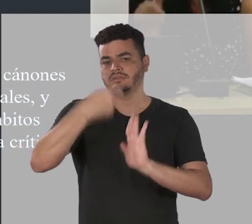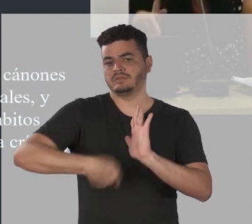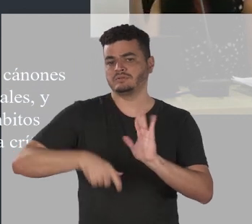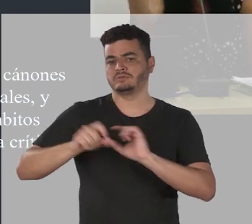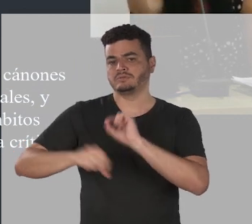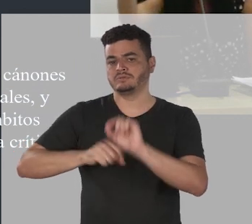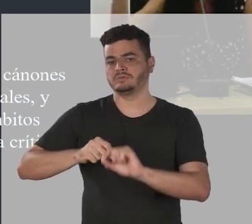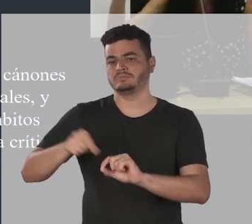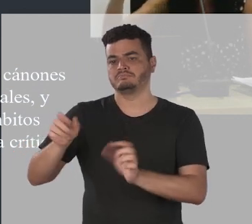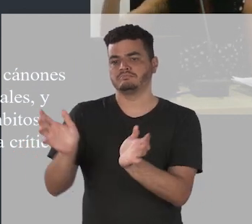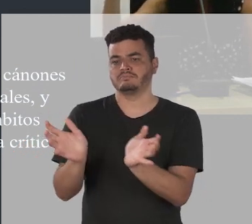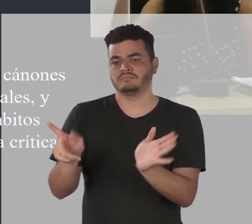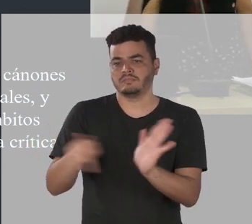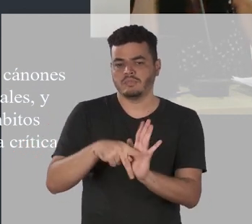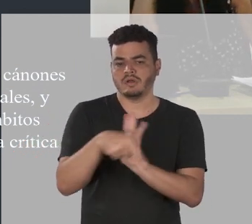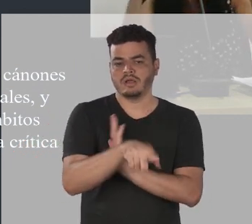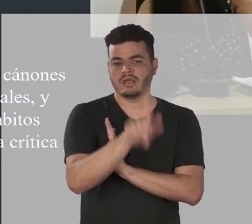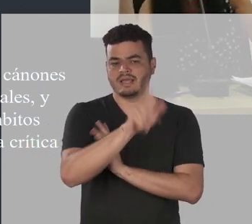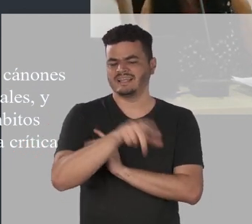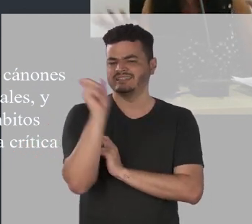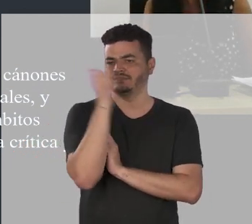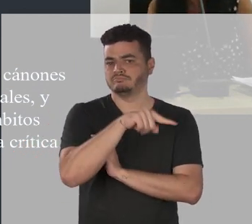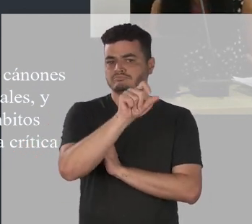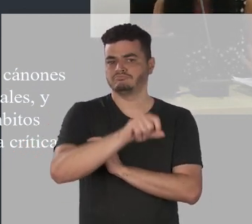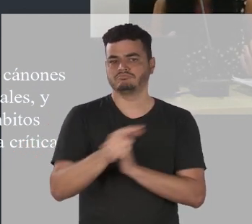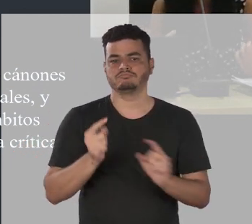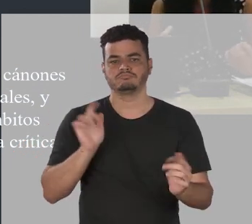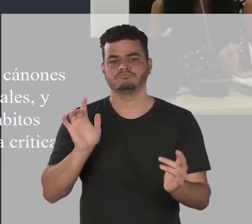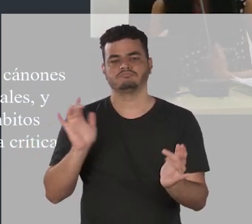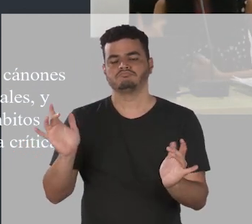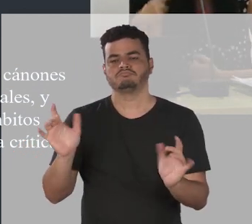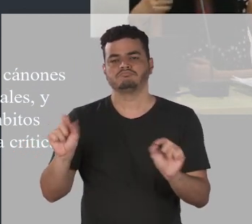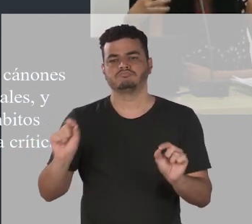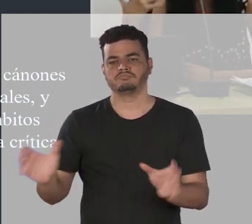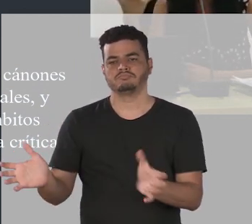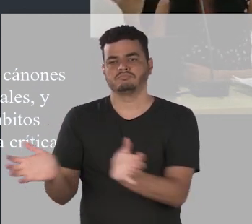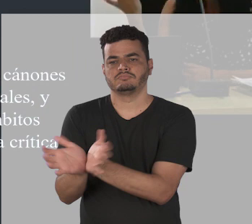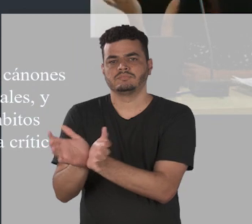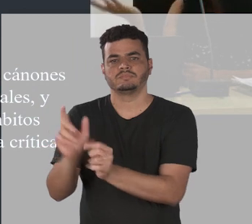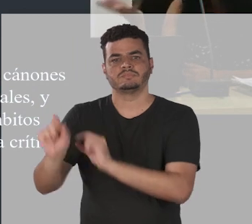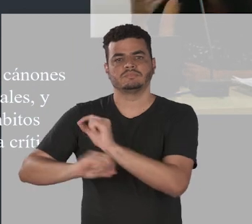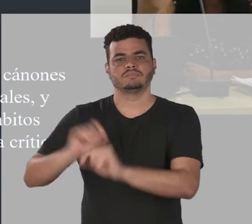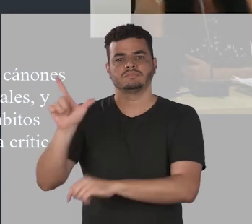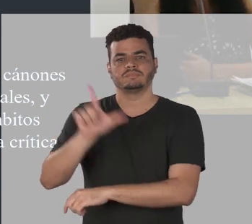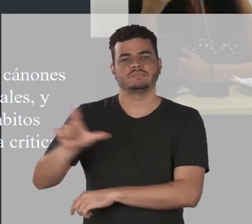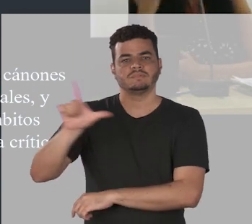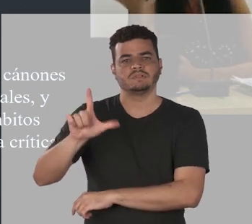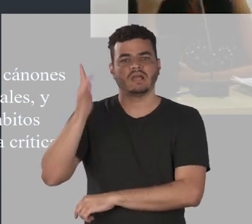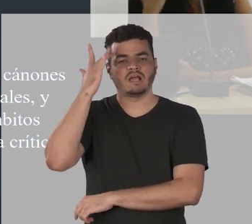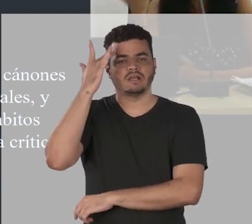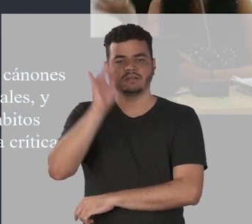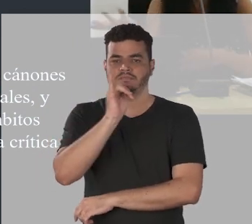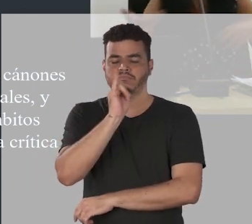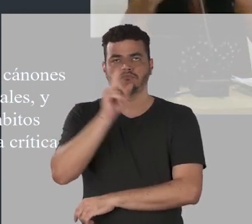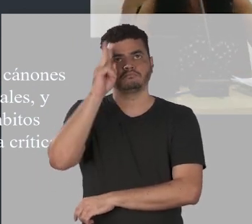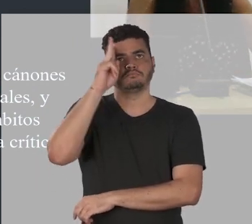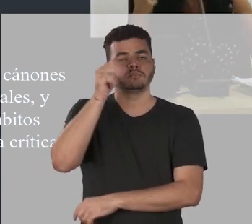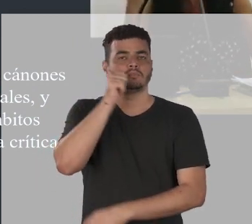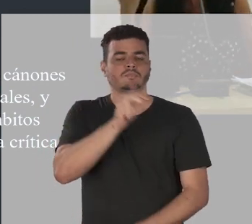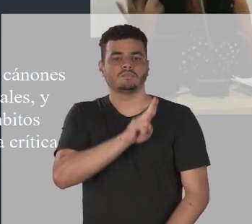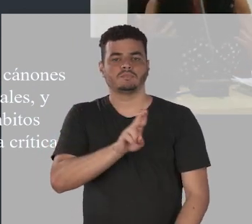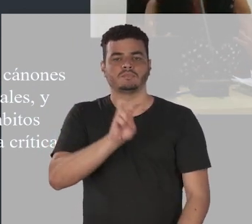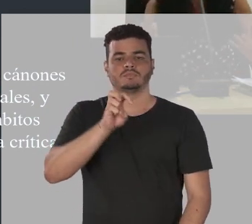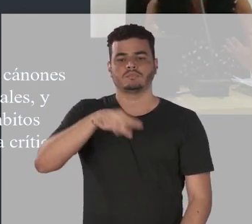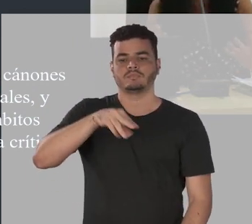em um programa de literatura, entre aspas, para adultos, né? Penso em Maria Helena Walsh, que poderia estar